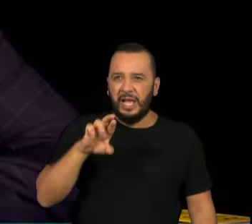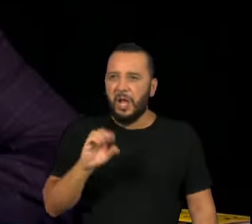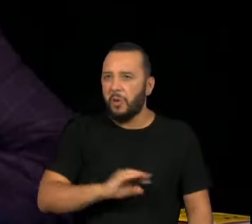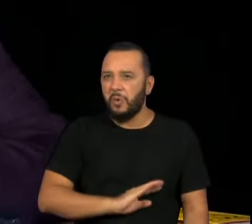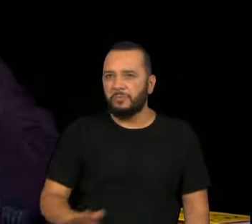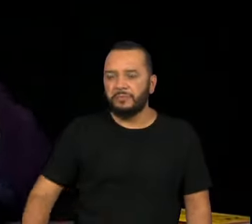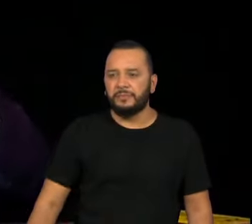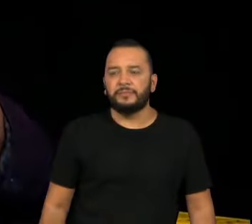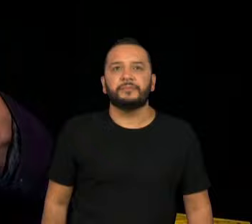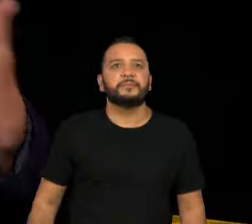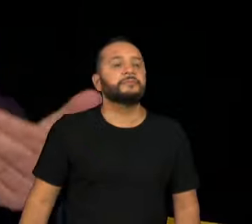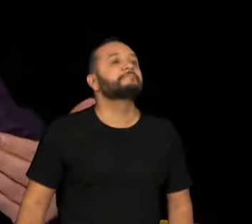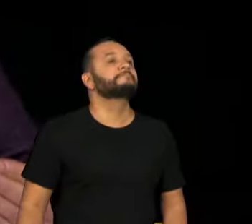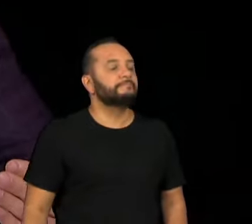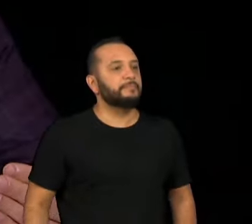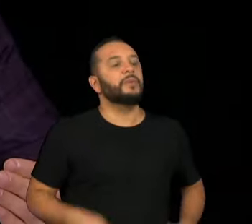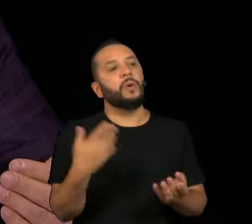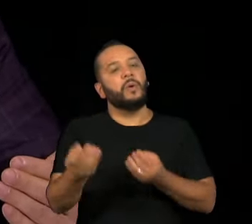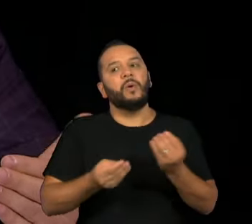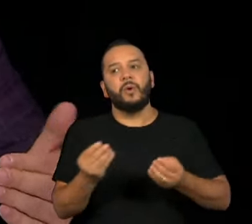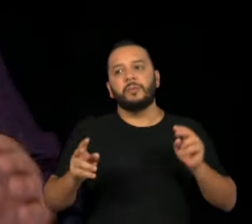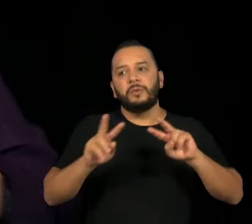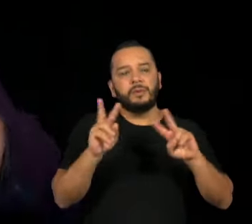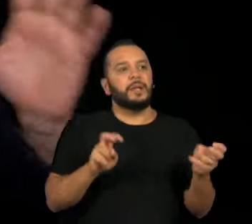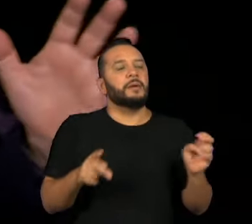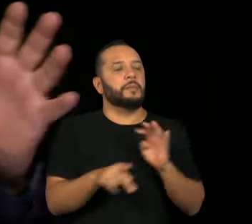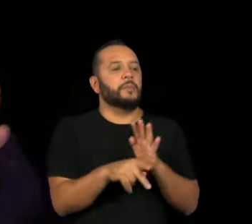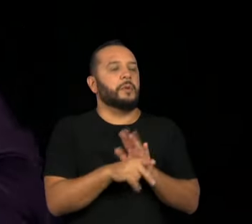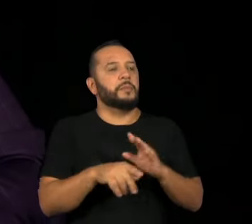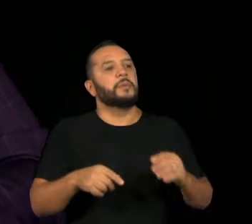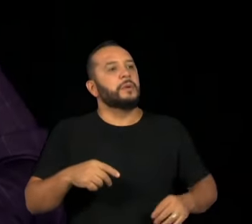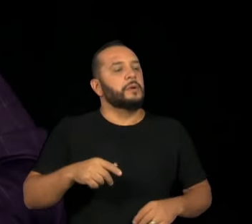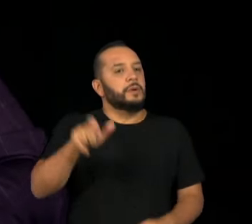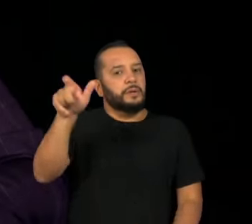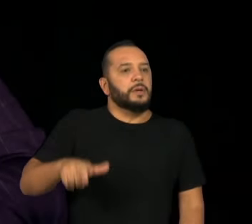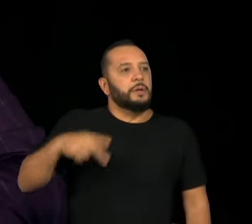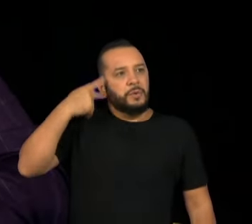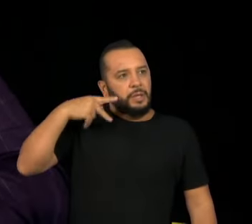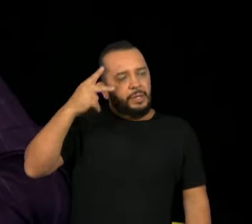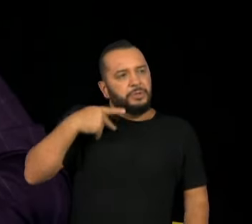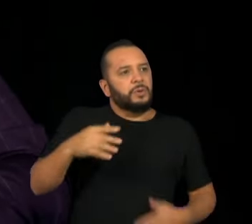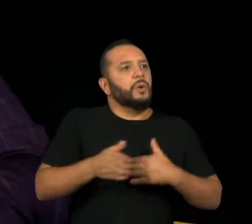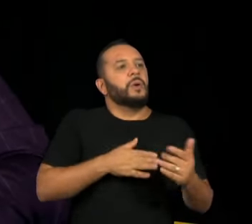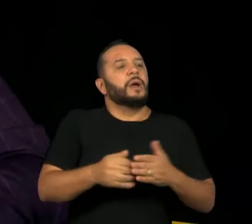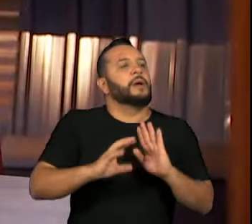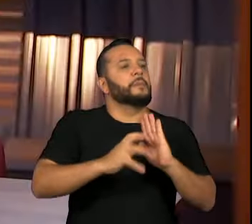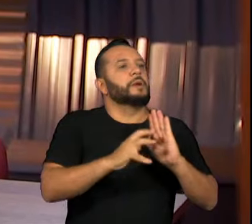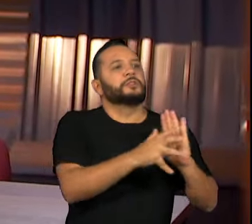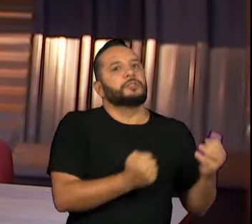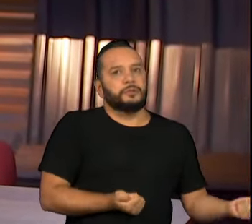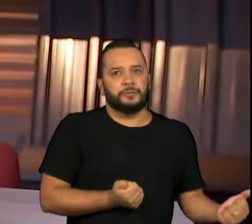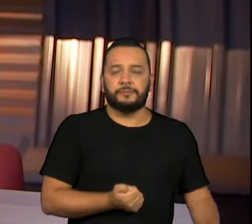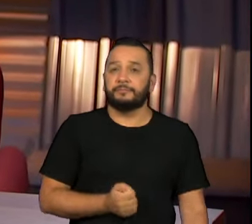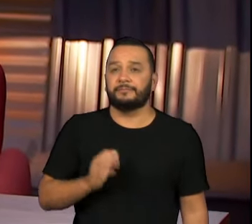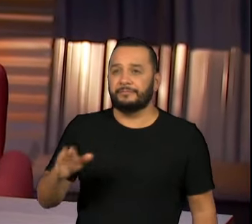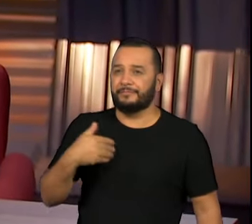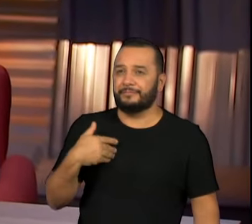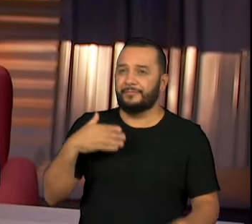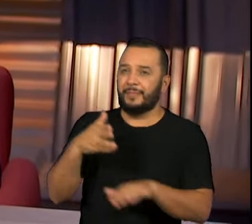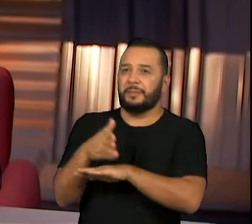como levar essa falta para os políticos independentemente de partidos e para recentemente